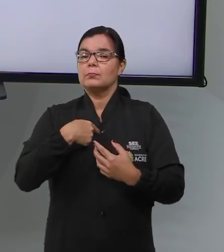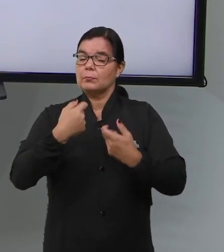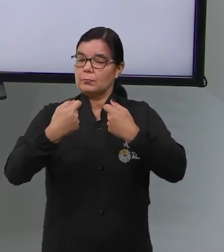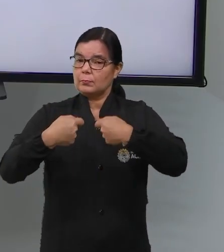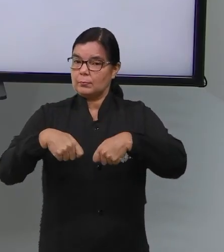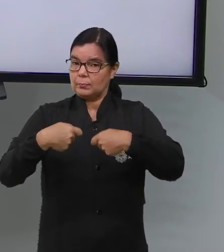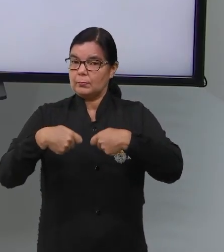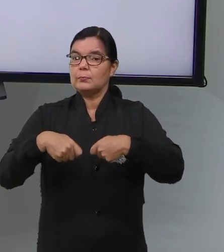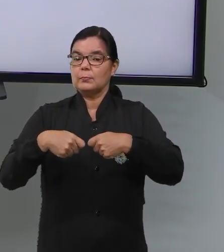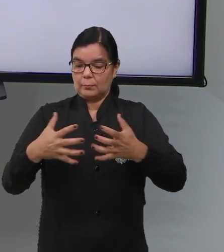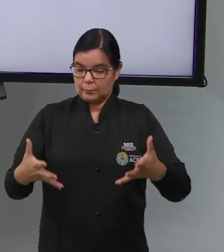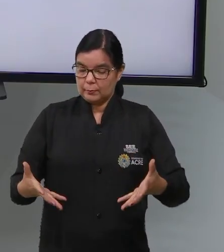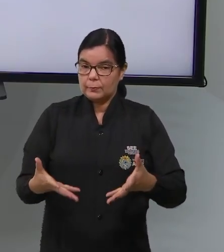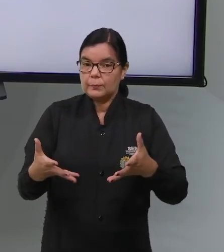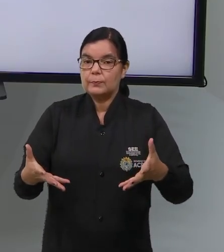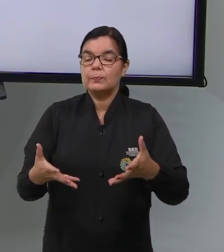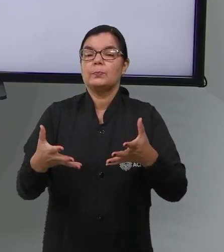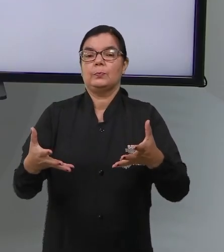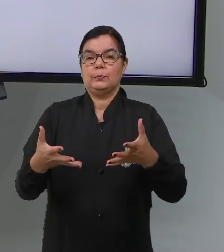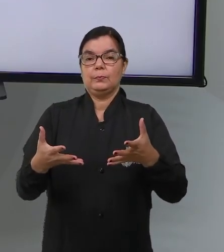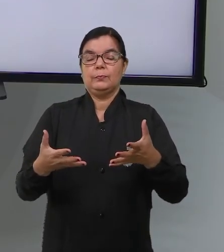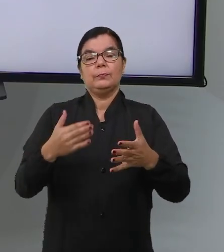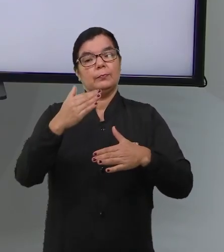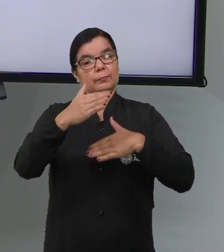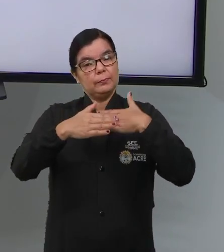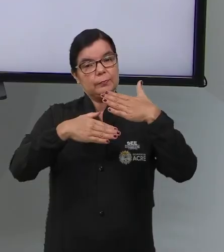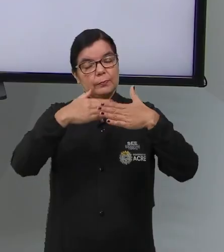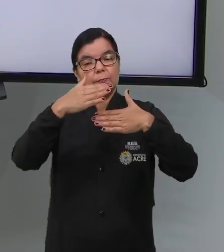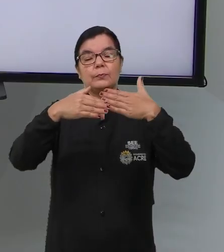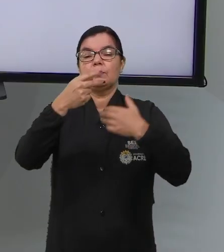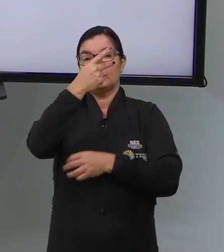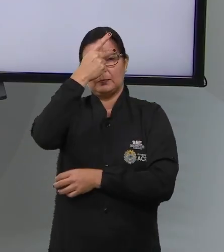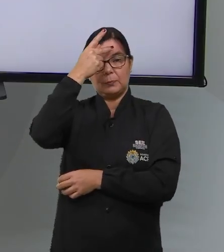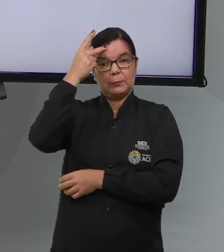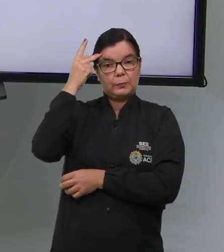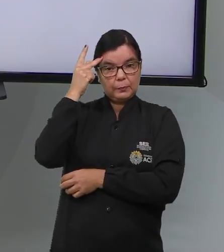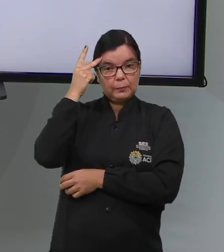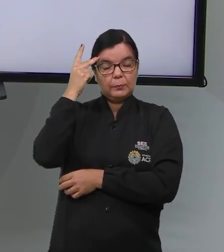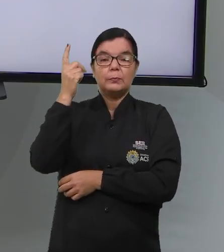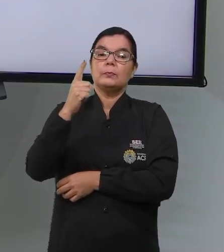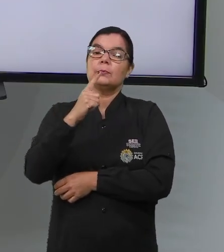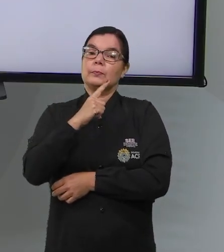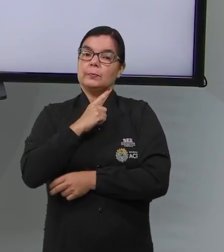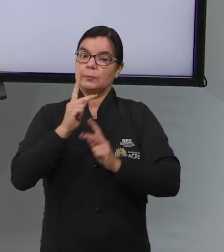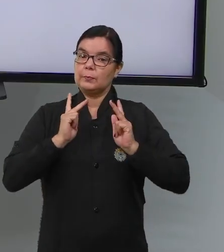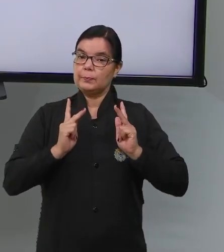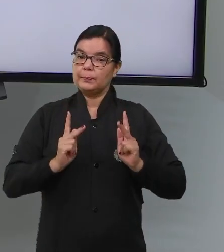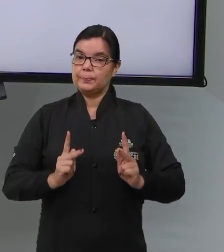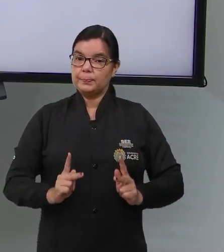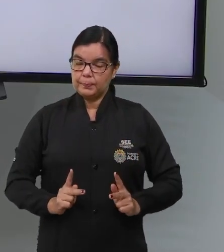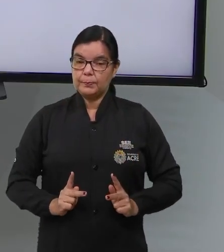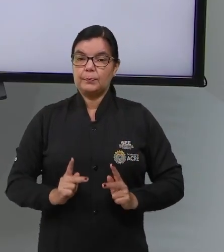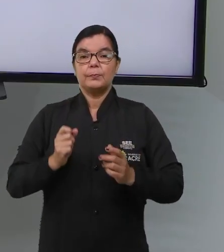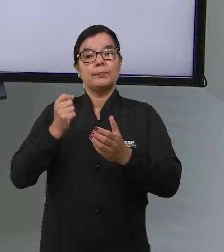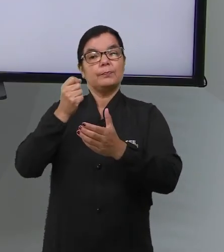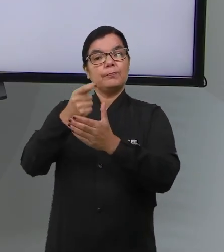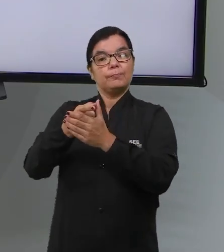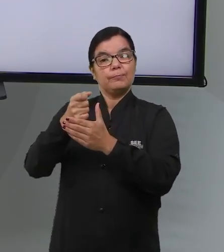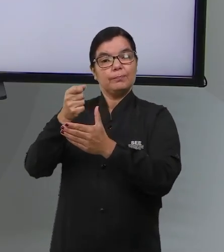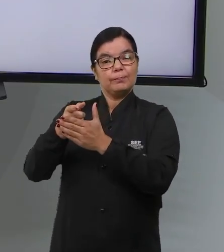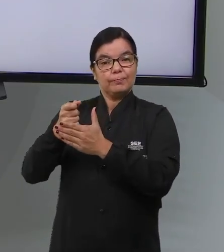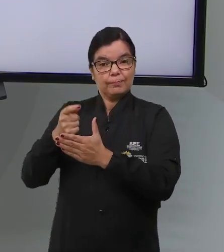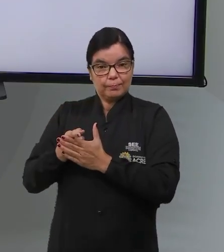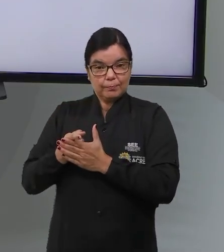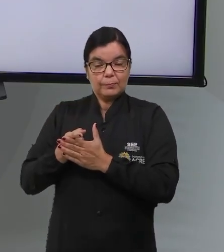preciso incentivar cada vez mais as pessoas a ter uma postura